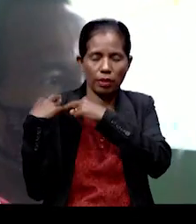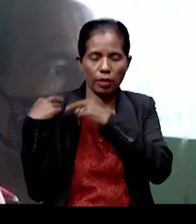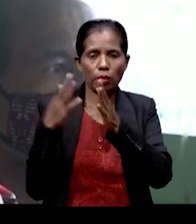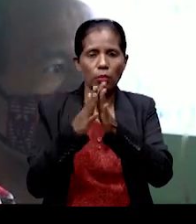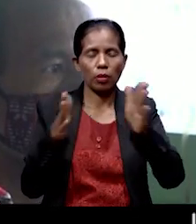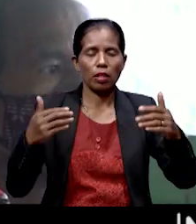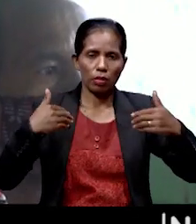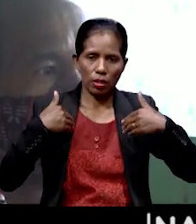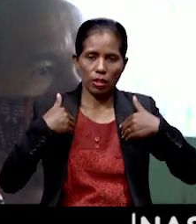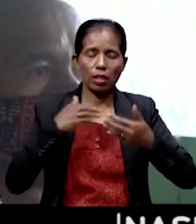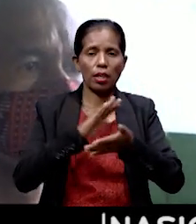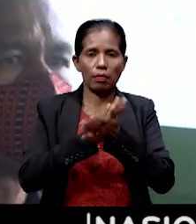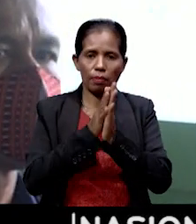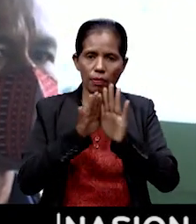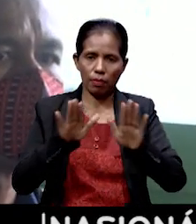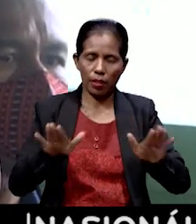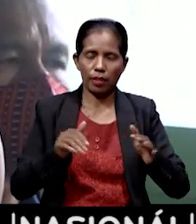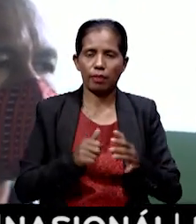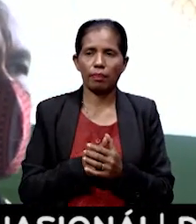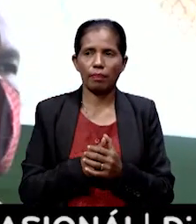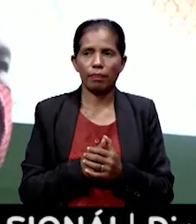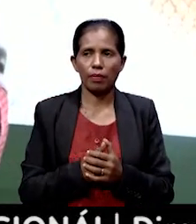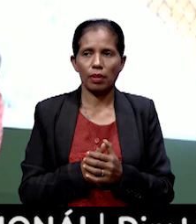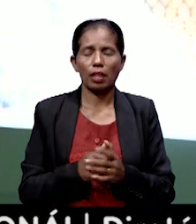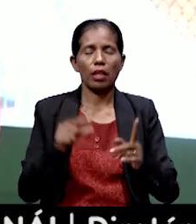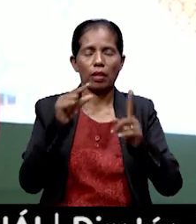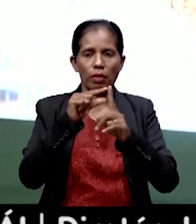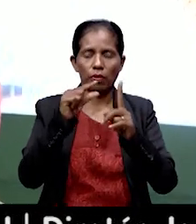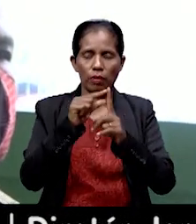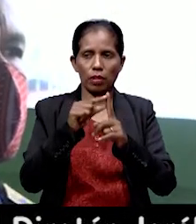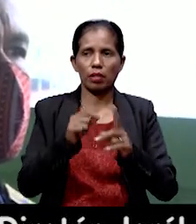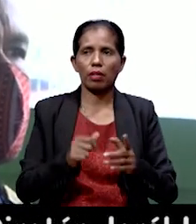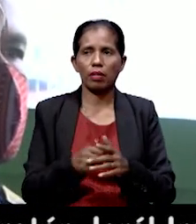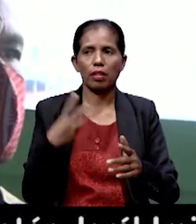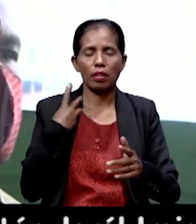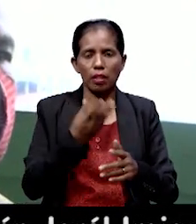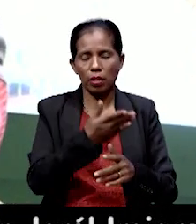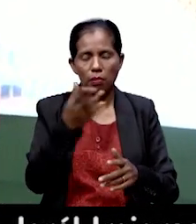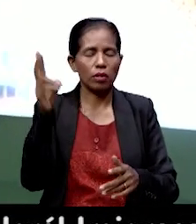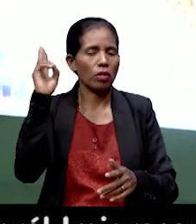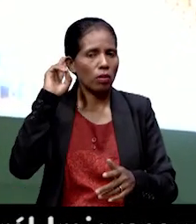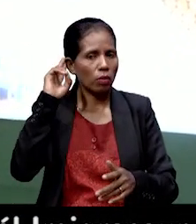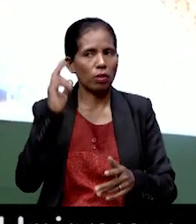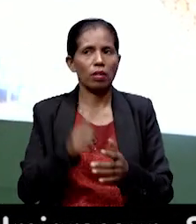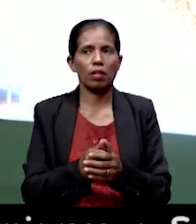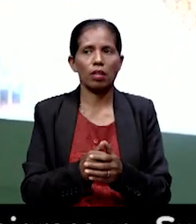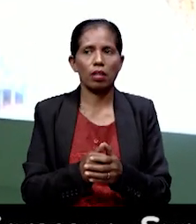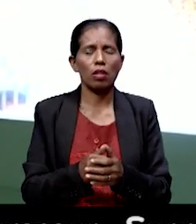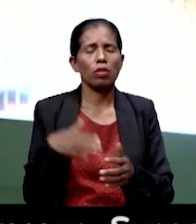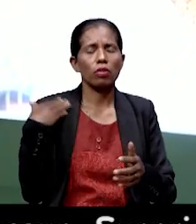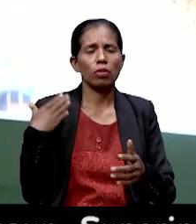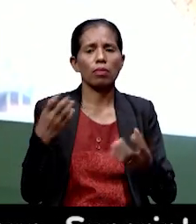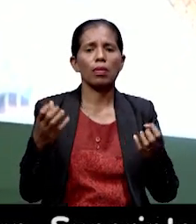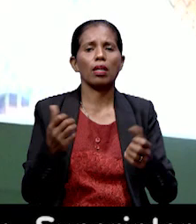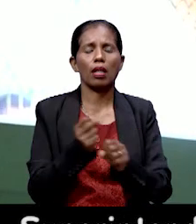paz. Ato no nem de Kuan ser na Bema durante me, e da Bótira, Rona, Kata, os homens se não se nem, alo se